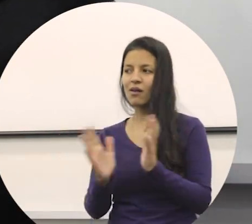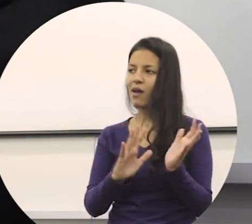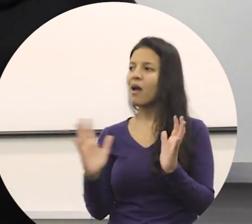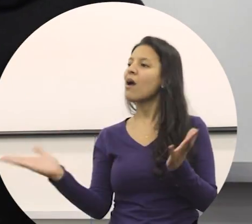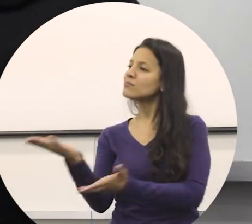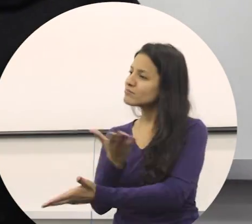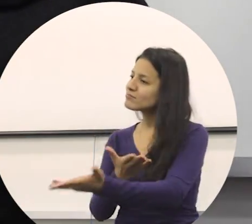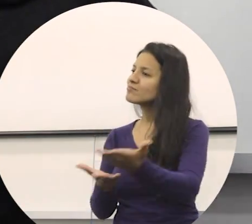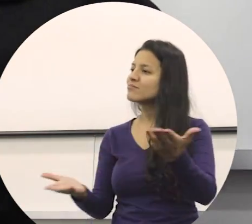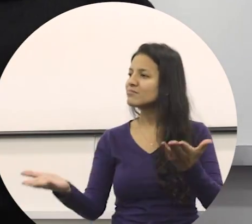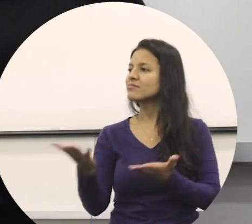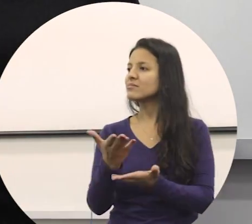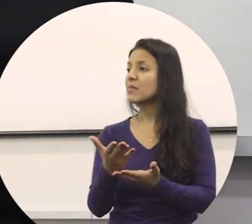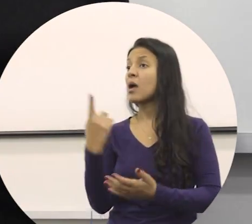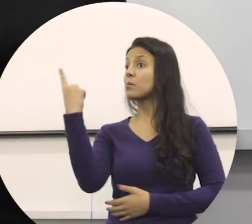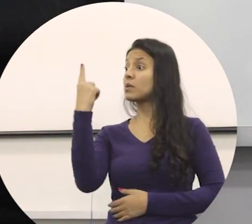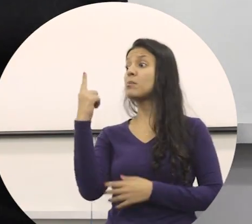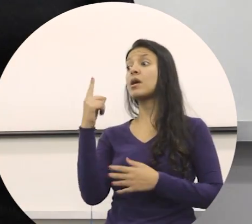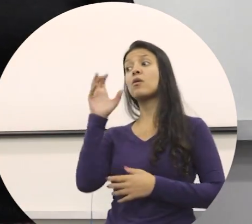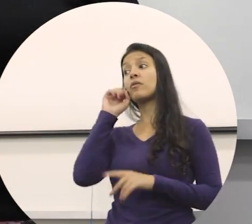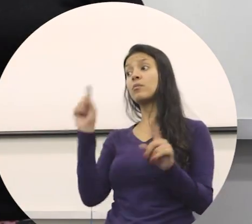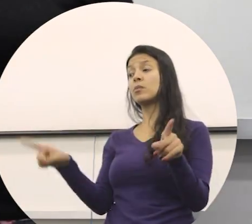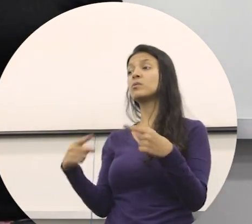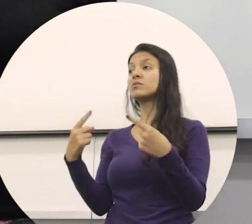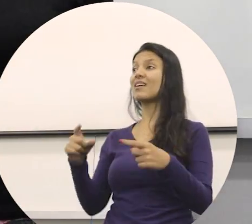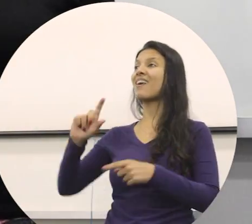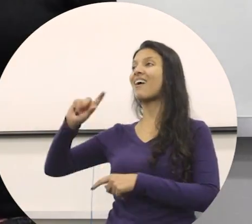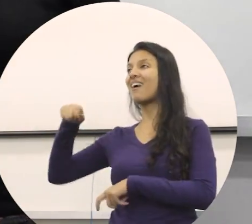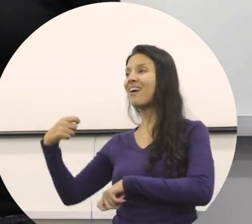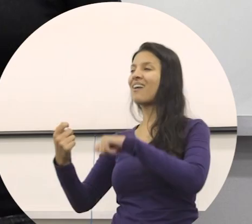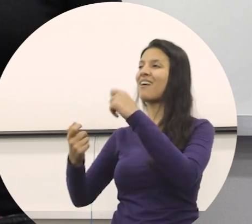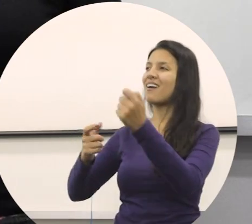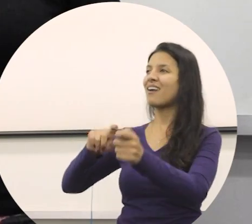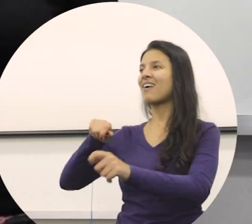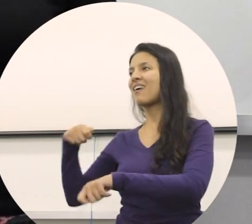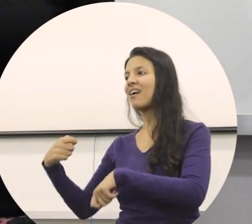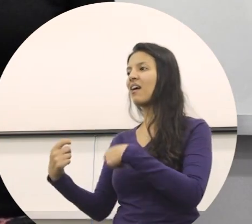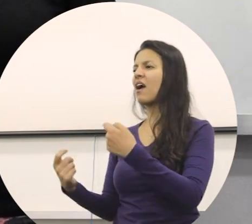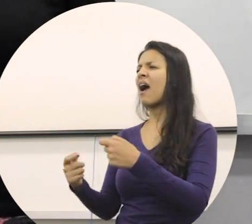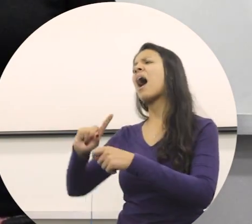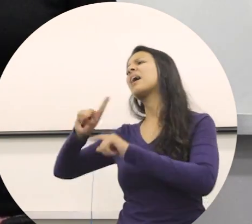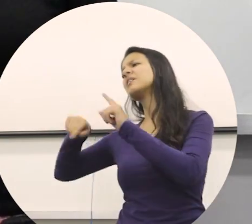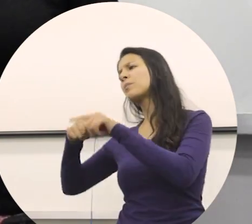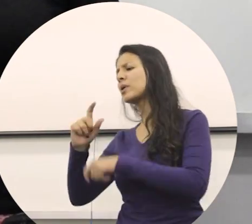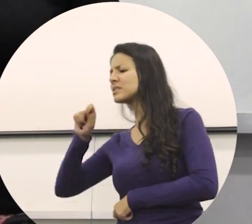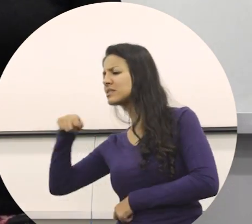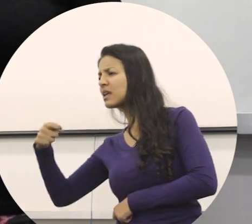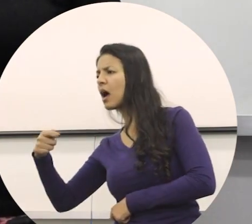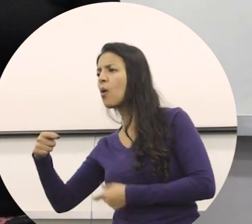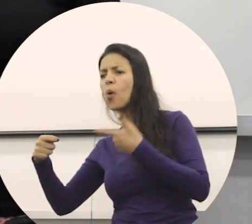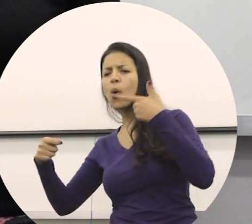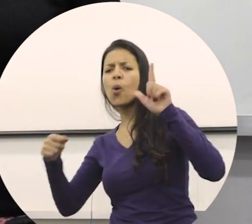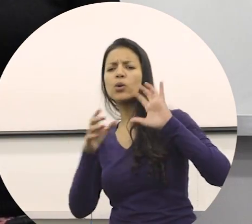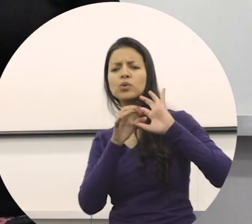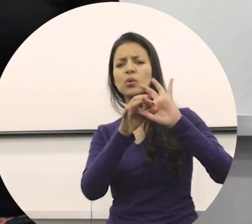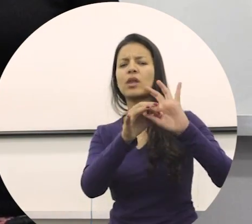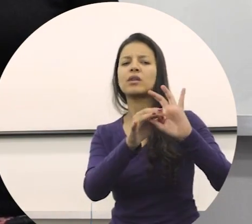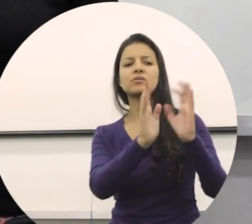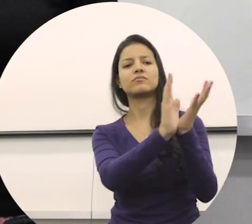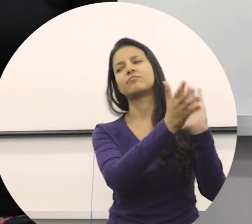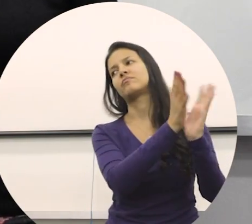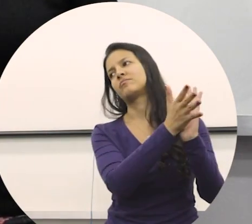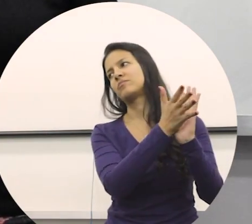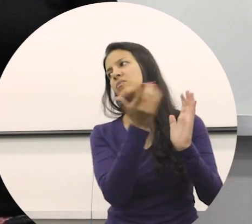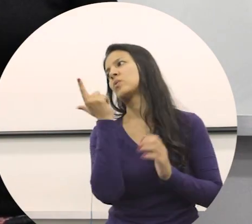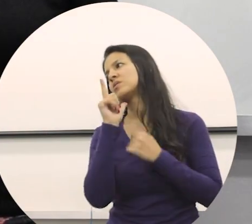pela música e depois ele passa a utilizar esses sinais no contexto com o surdo. E aí, isso está presente